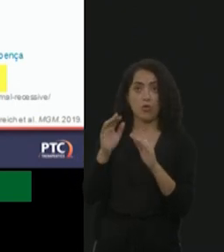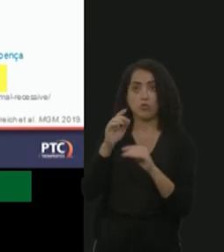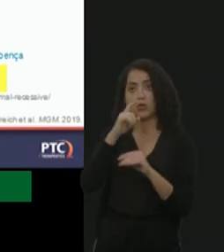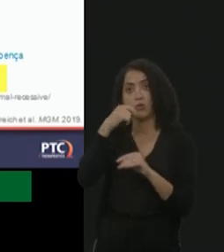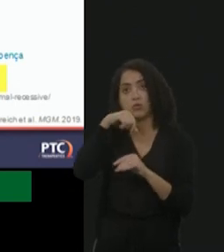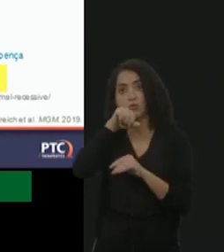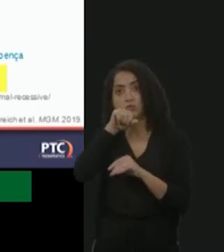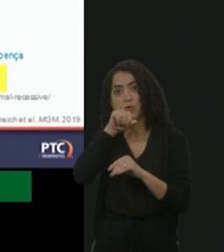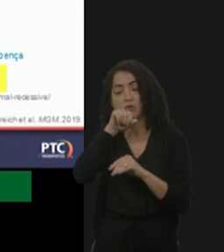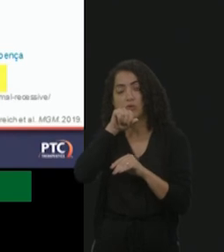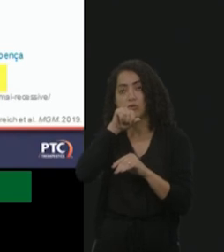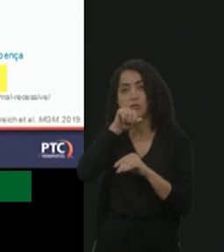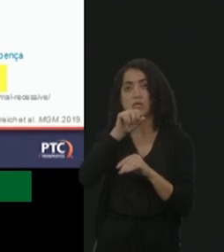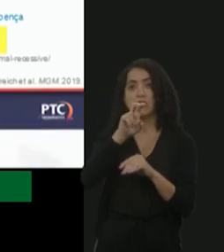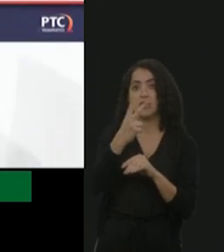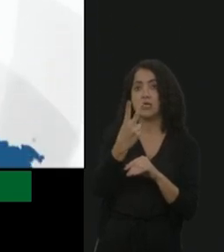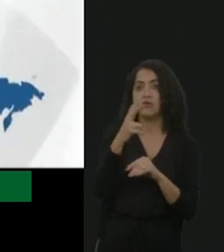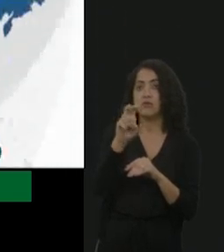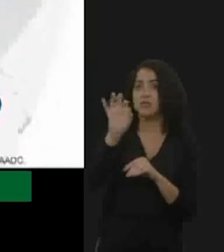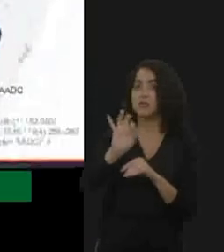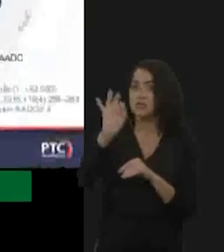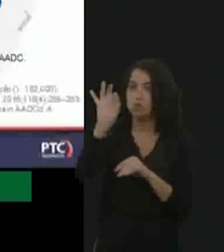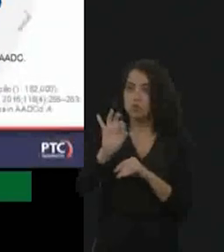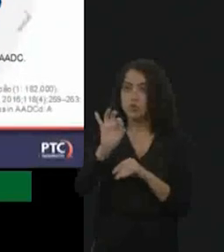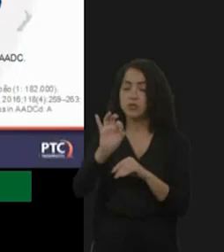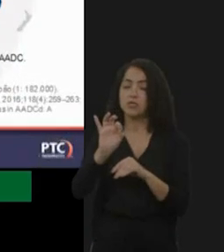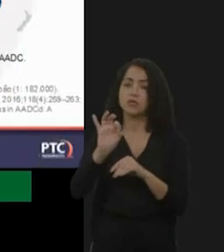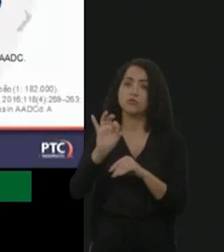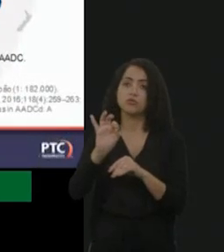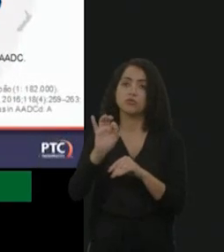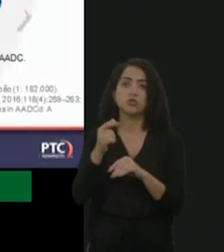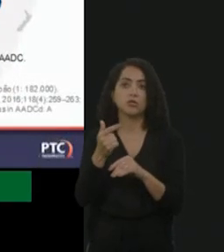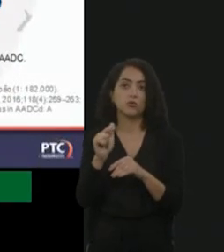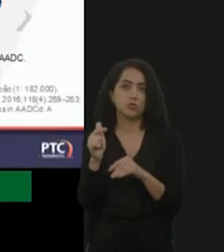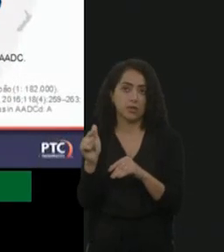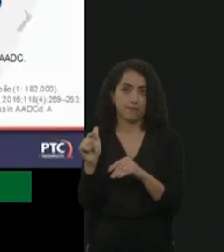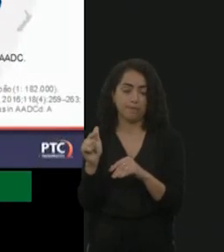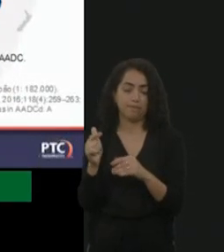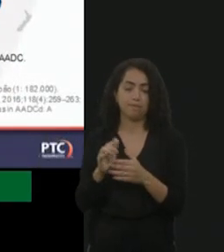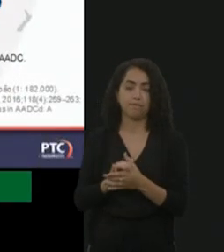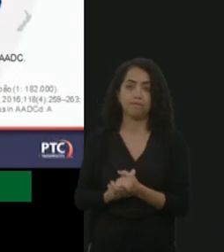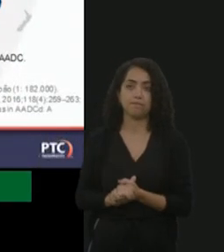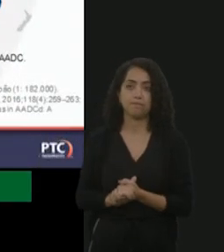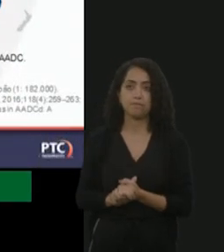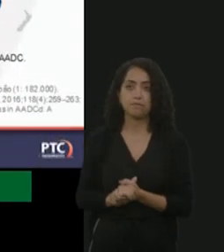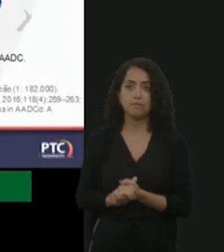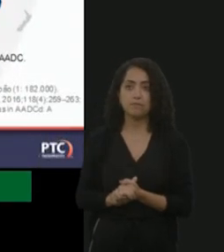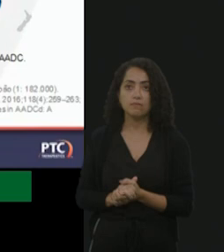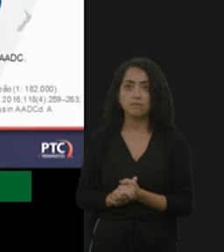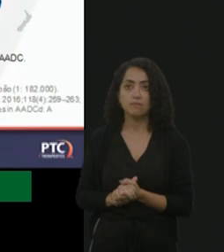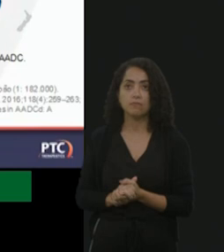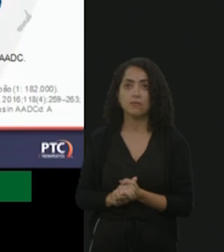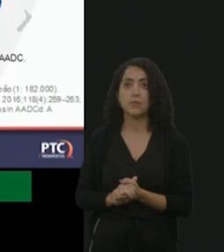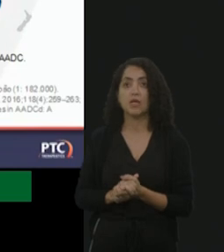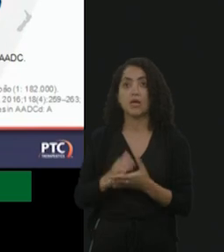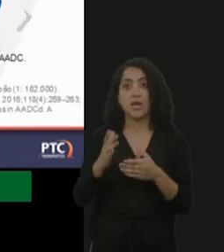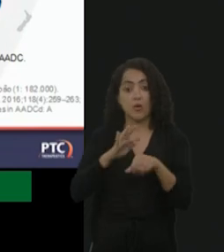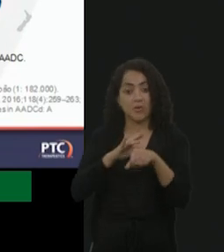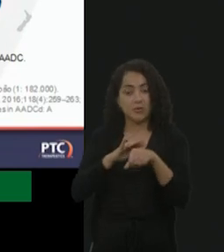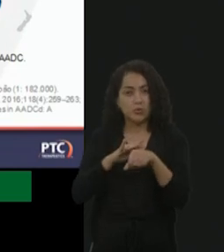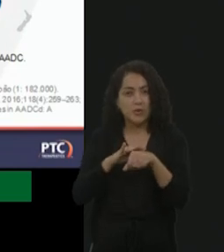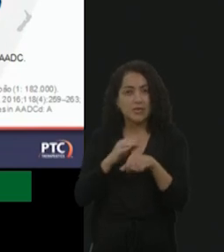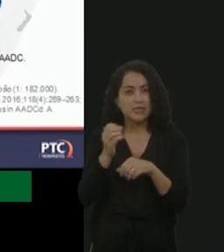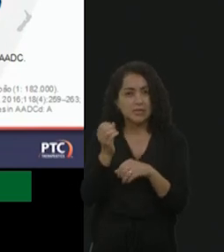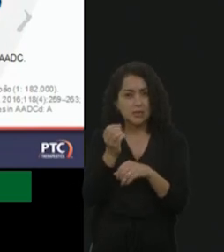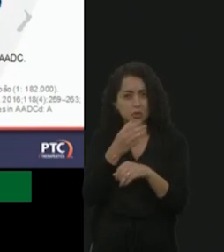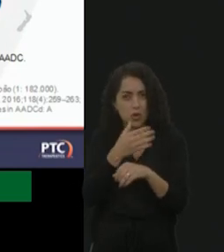chance de não ser nem portador e nem apresentar a condição. É uma doença relativamente recente, né? Então